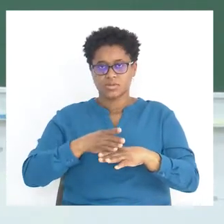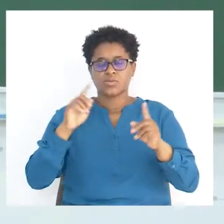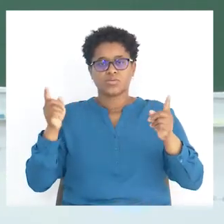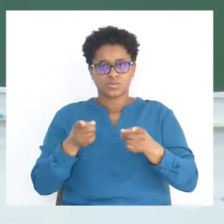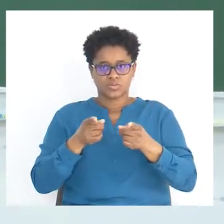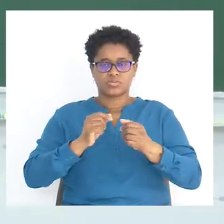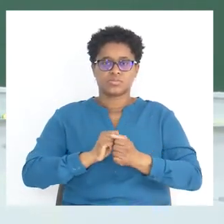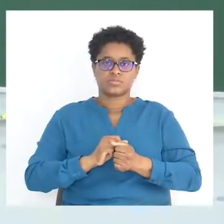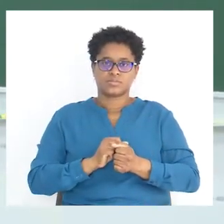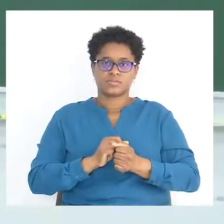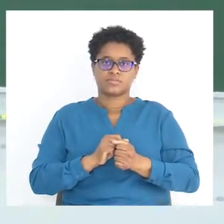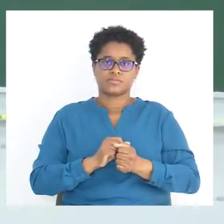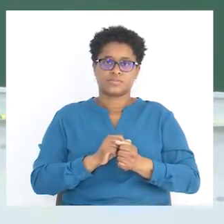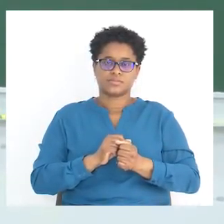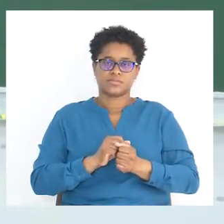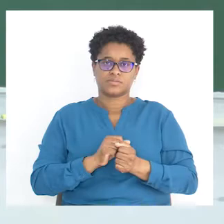acontecer o resumo?